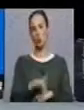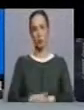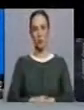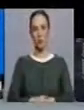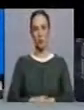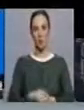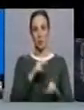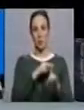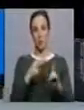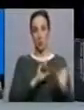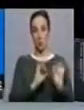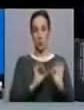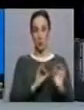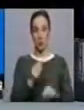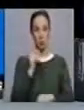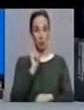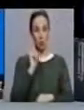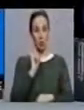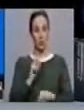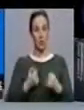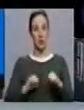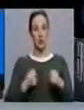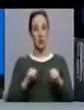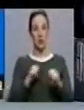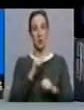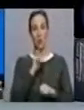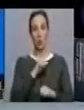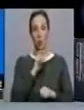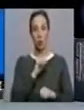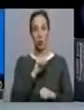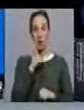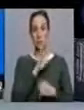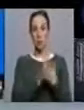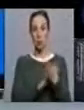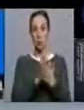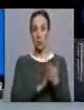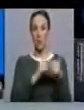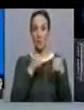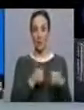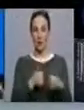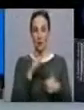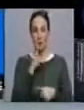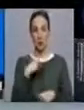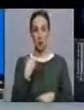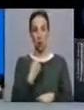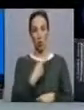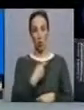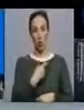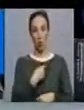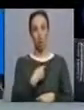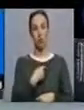ponto de vista da preparação é fundamental ea ansiedade podem se vai utilizar não bastasse nós soubermos lidar positivamente